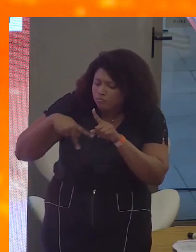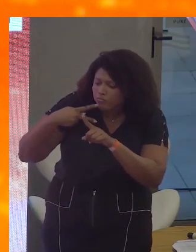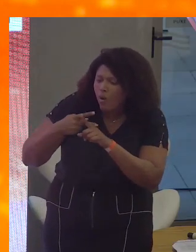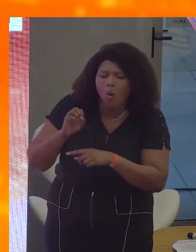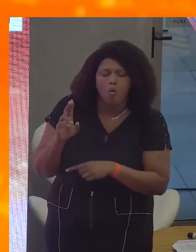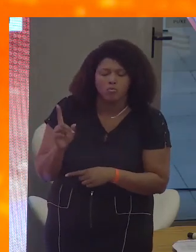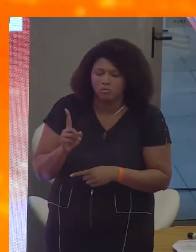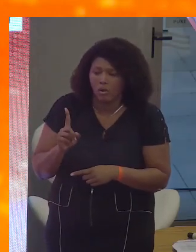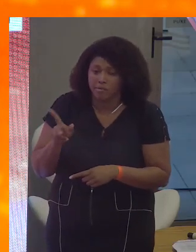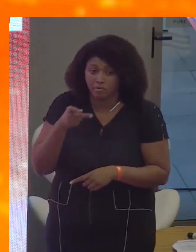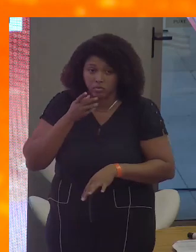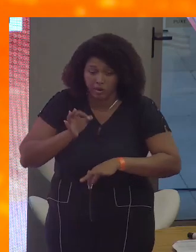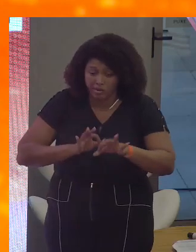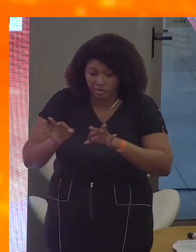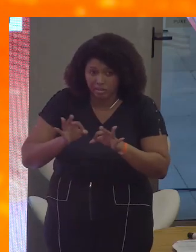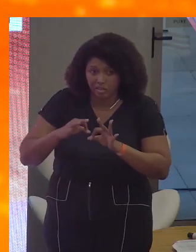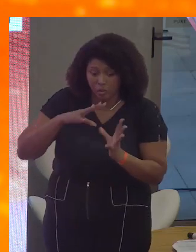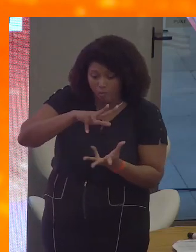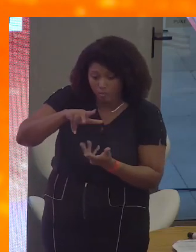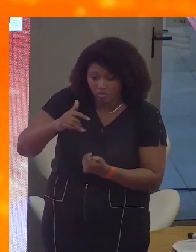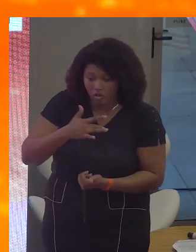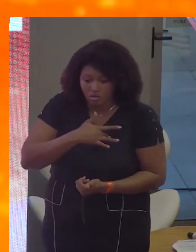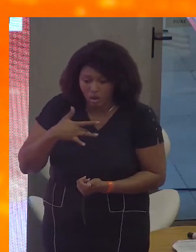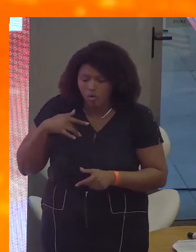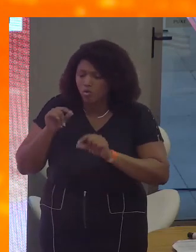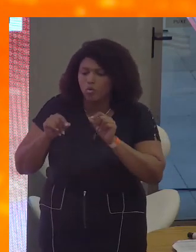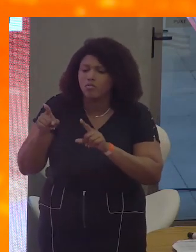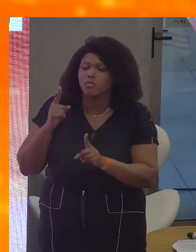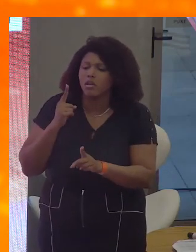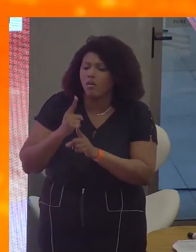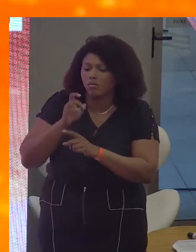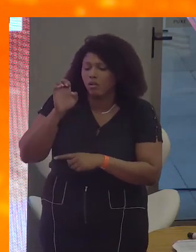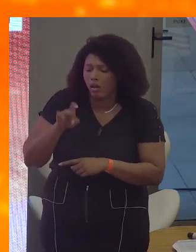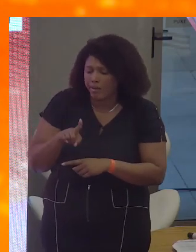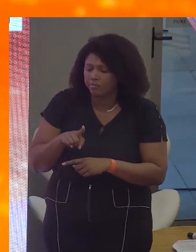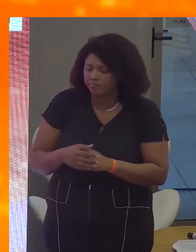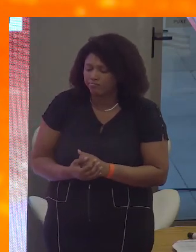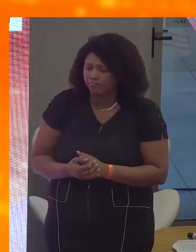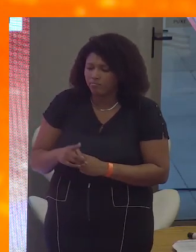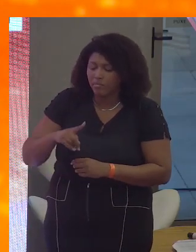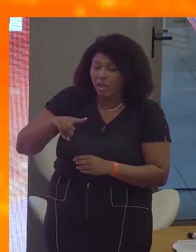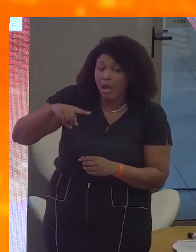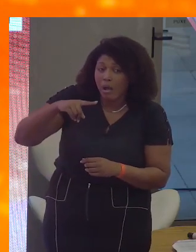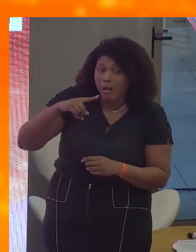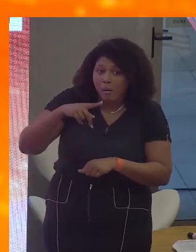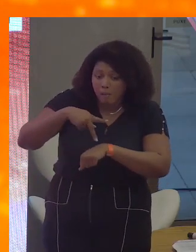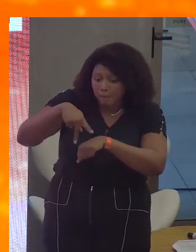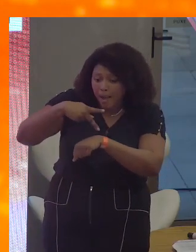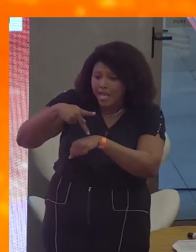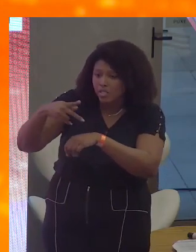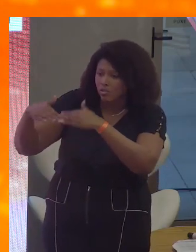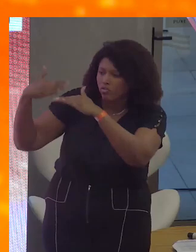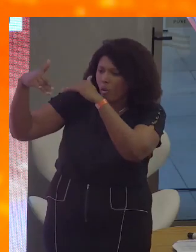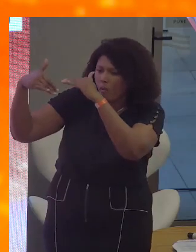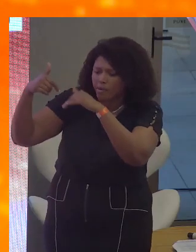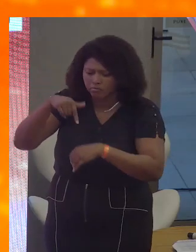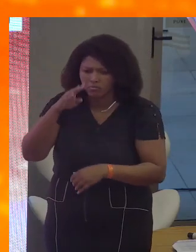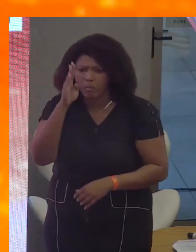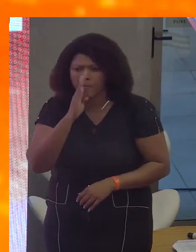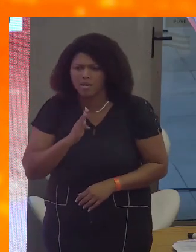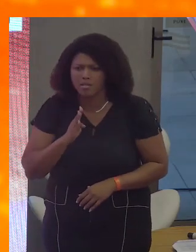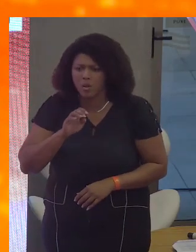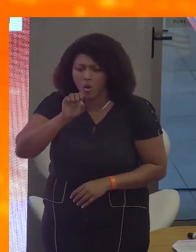da Organização Mundial de Saúde, o que você encontra é exatamente isso. Países em desenvolvimento, como o Brasil,